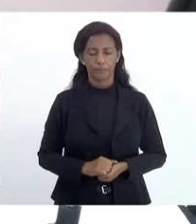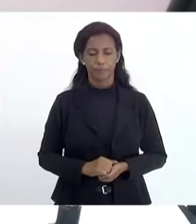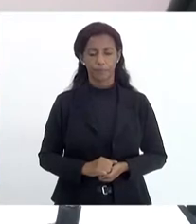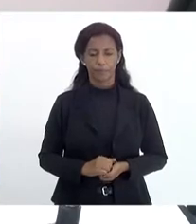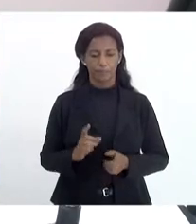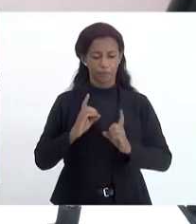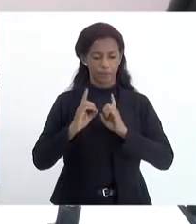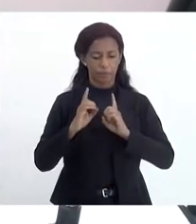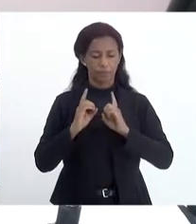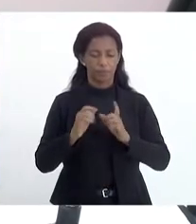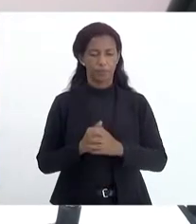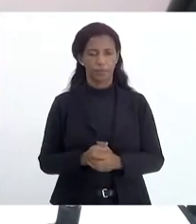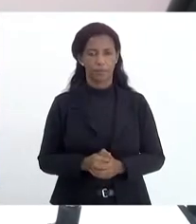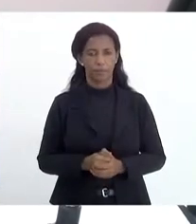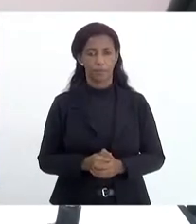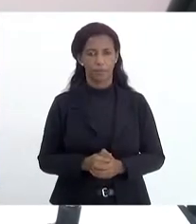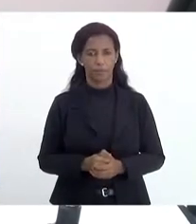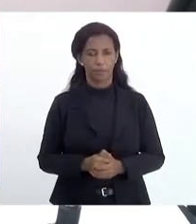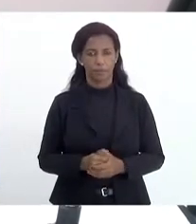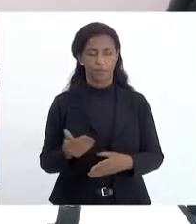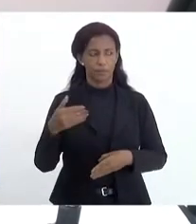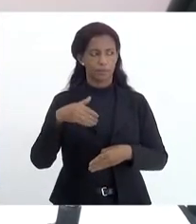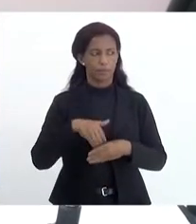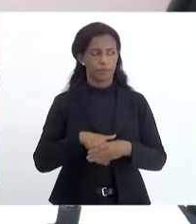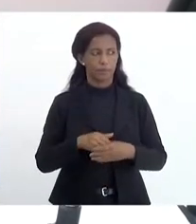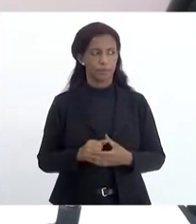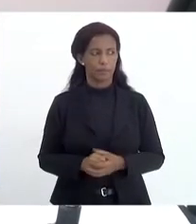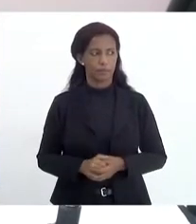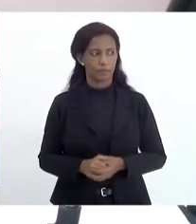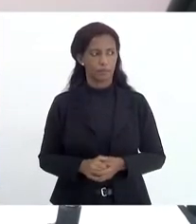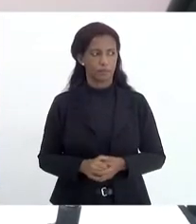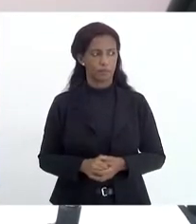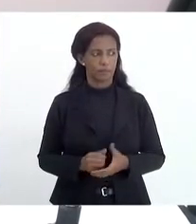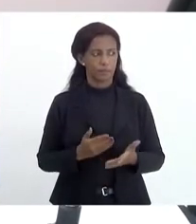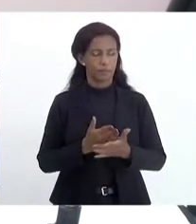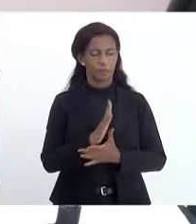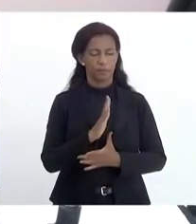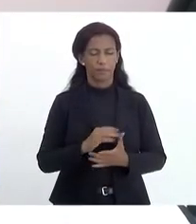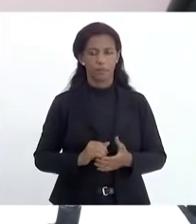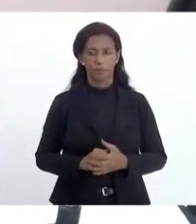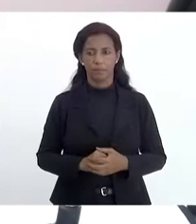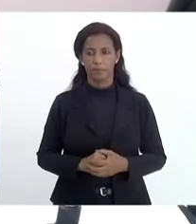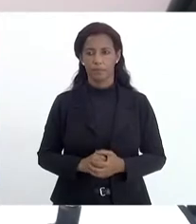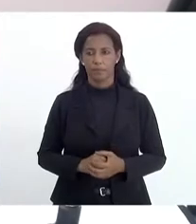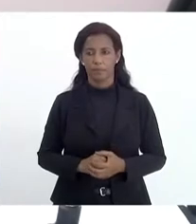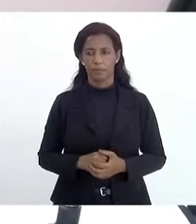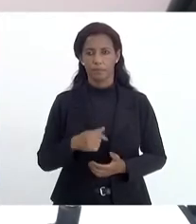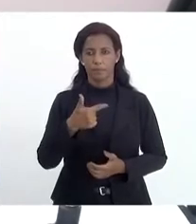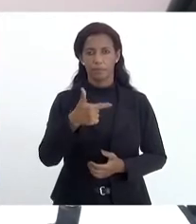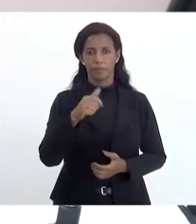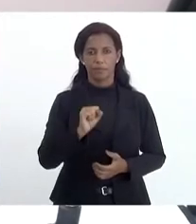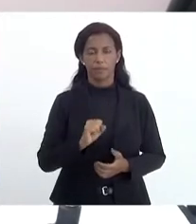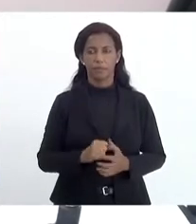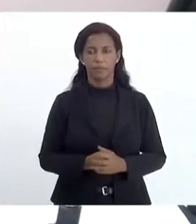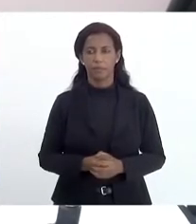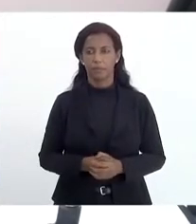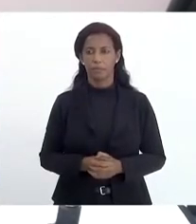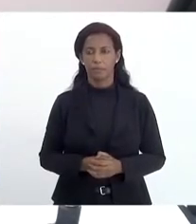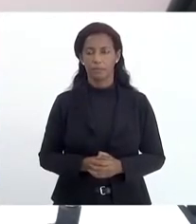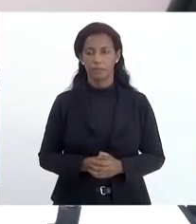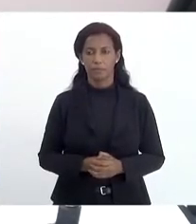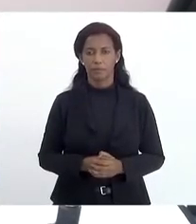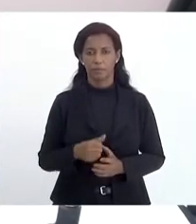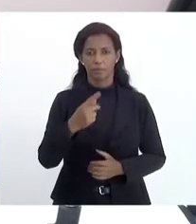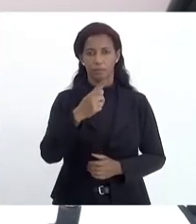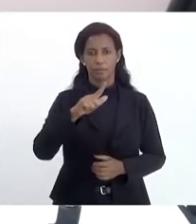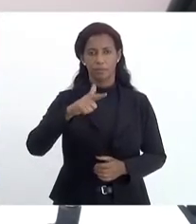Em discussão, em votação, aprovado. 28, projeto